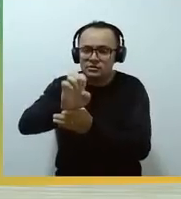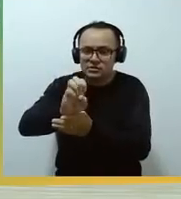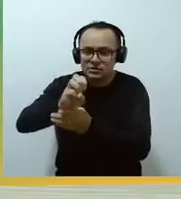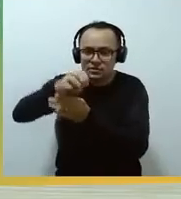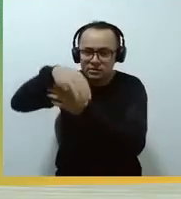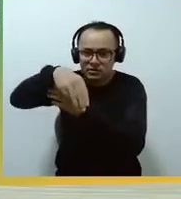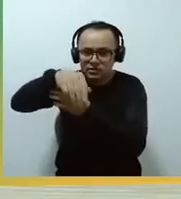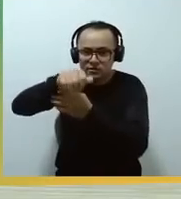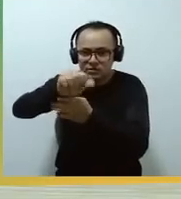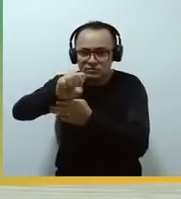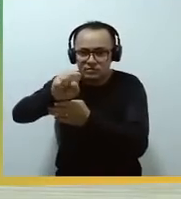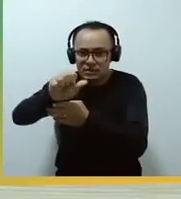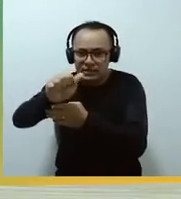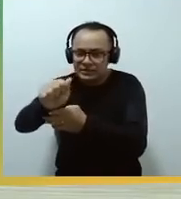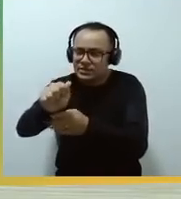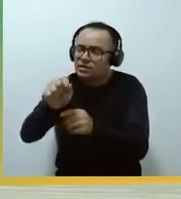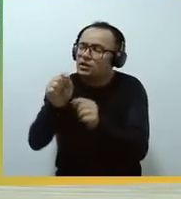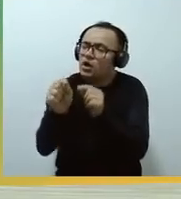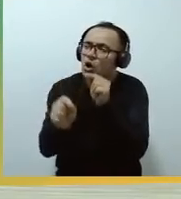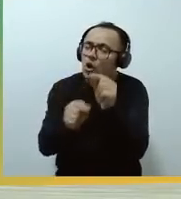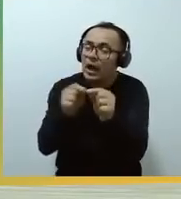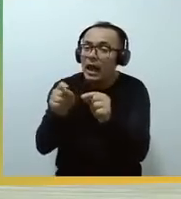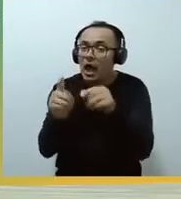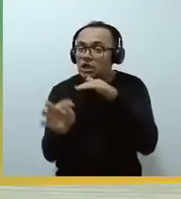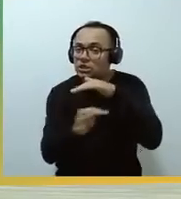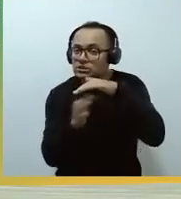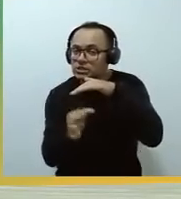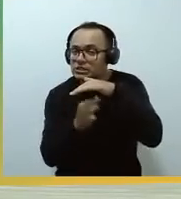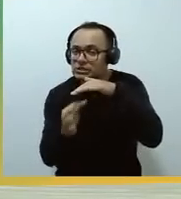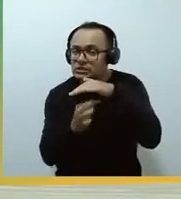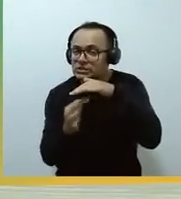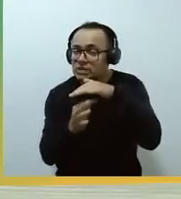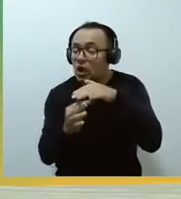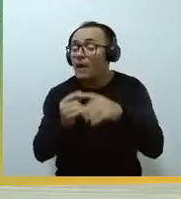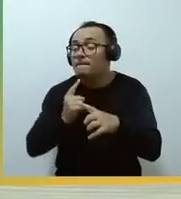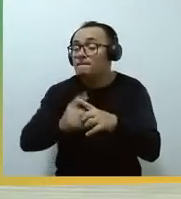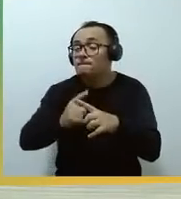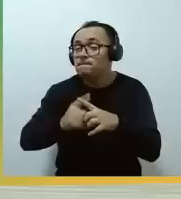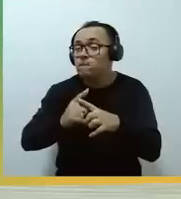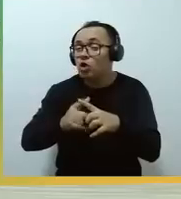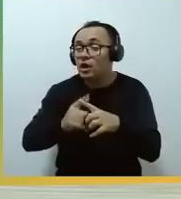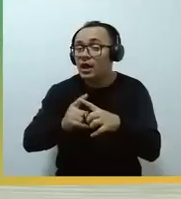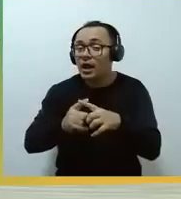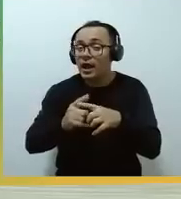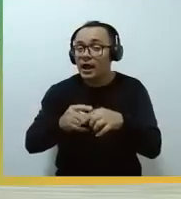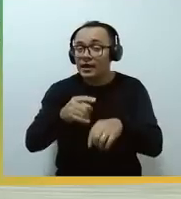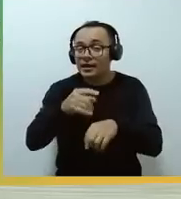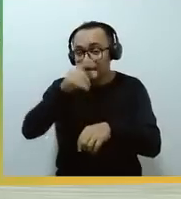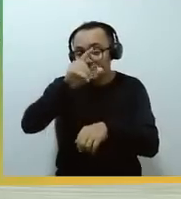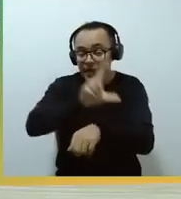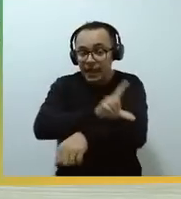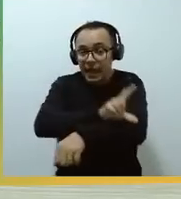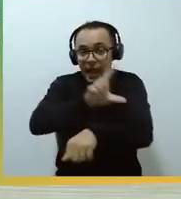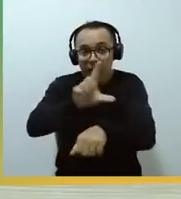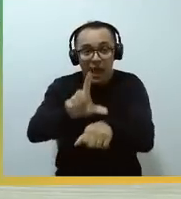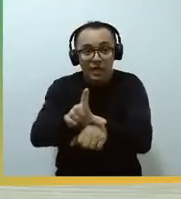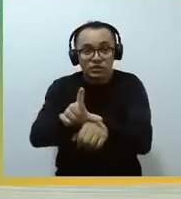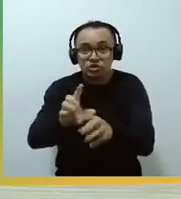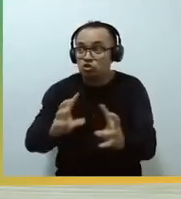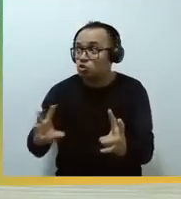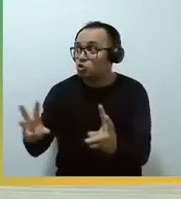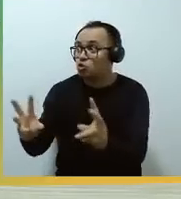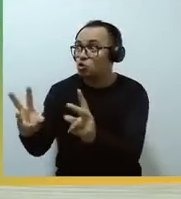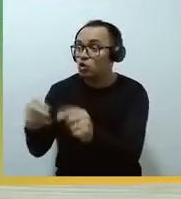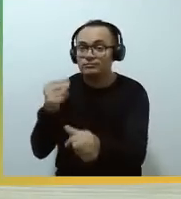essas, principalmente terceirização, já que o município não conseguia abracar todos os serviços e teria que terceirizar, principalmente serviços de água e saneamento. Não